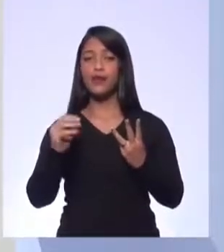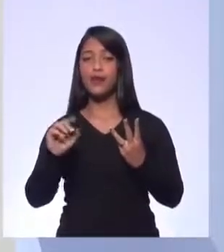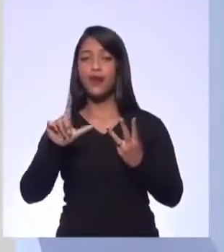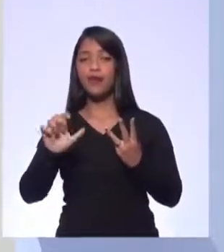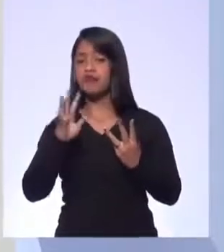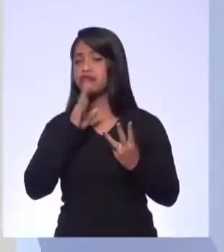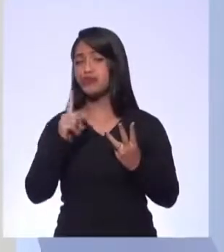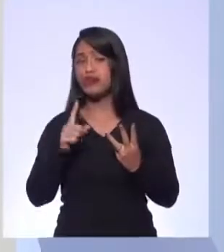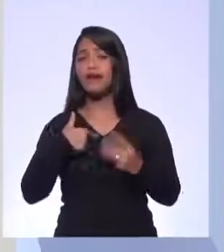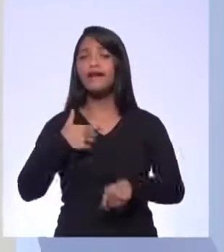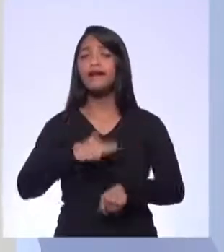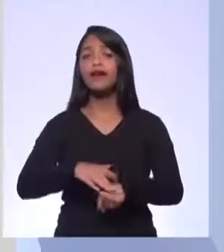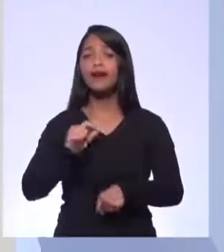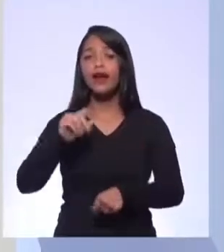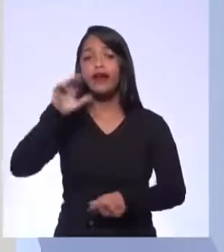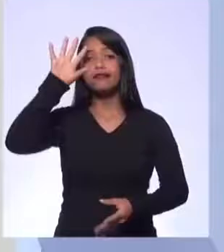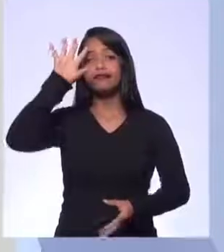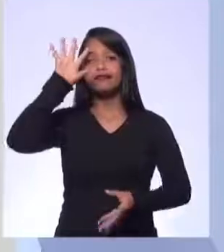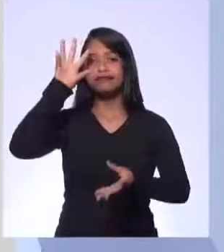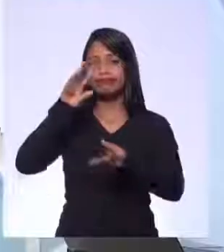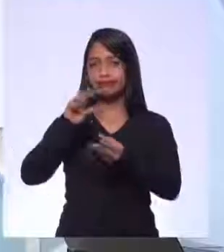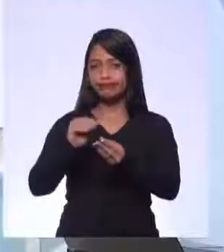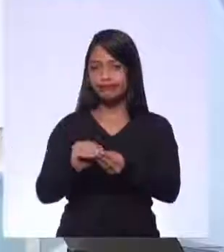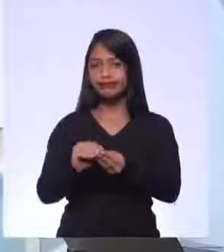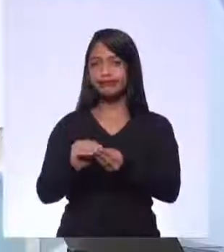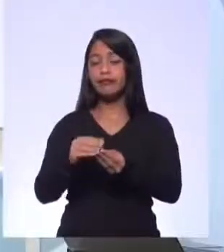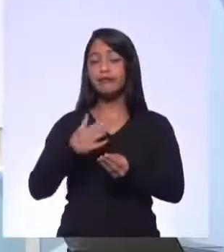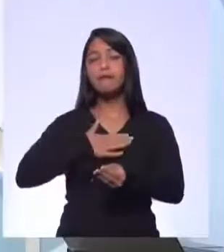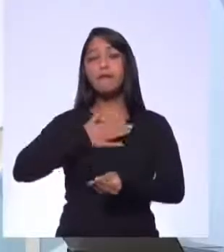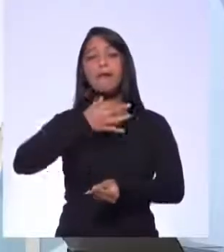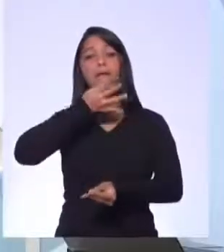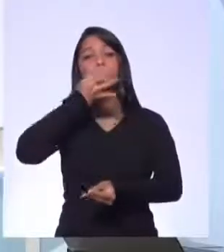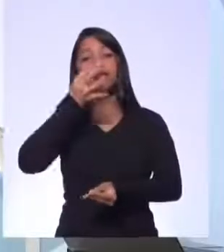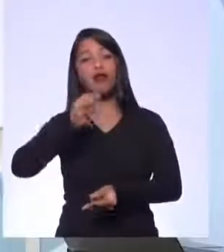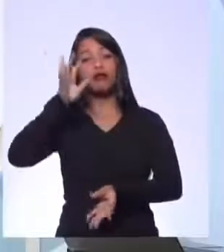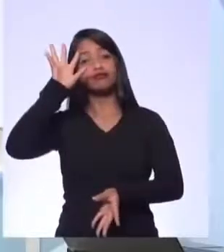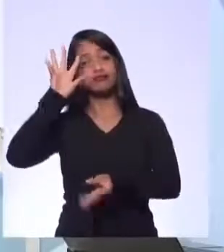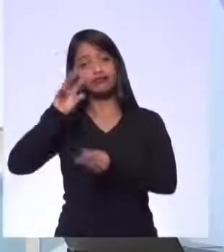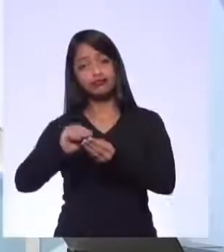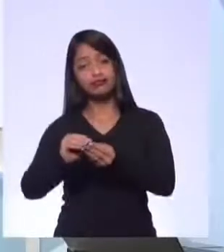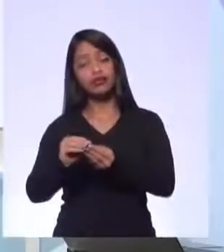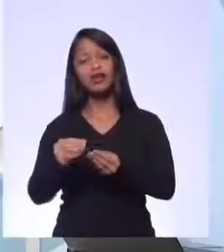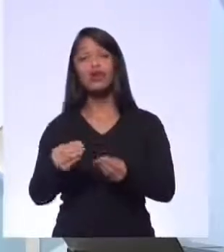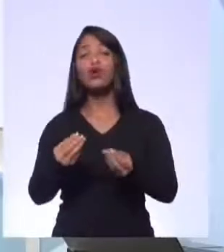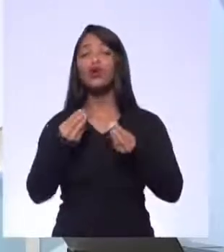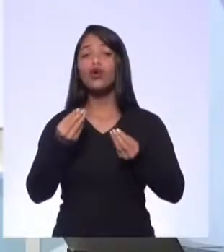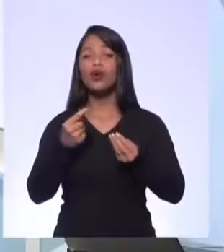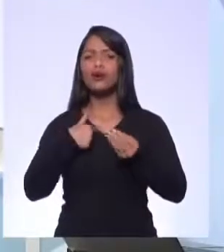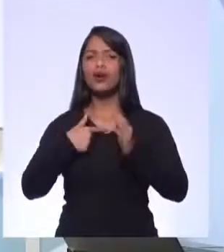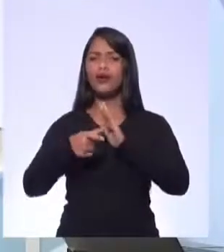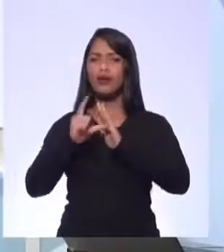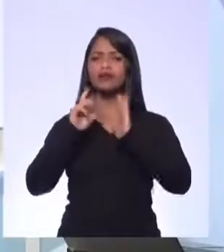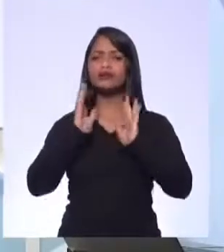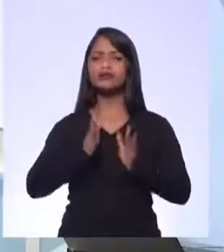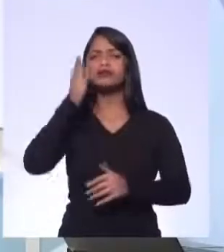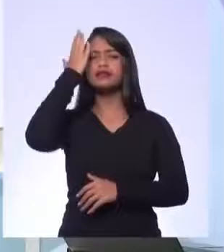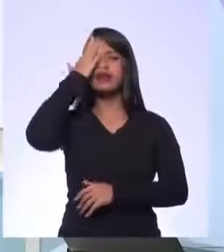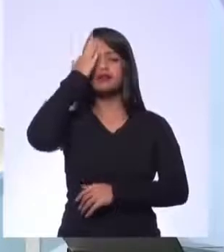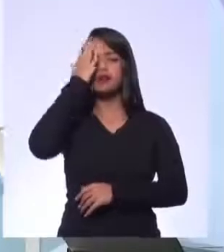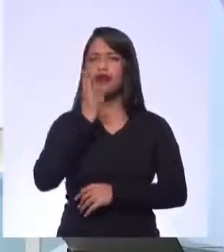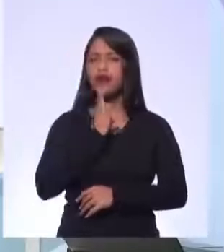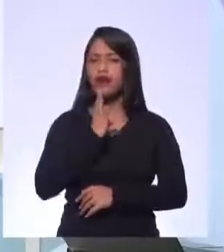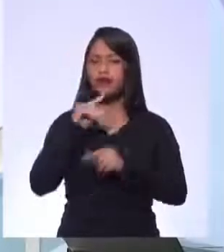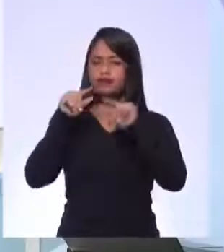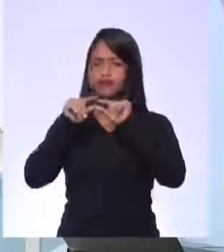inferência. O que é inferência? Eu pôr a minha opinião baseado naquilo que eu sei. Tá certo? Olha